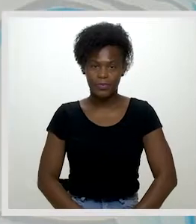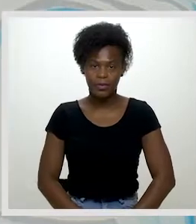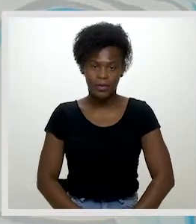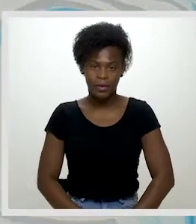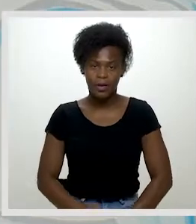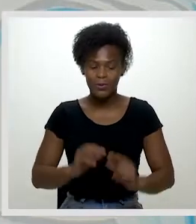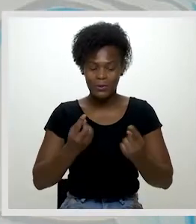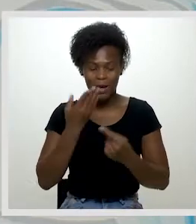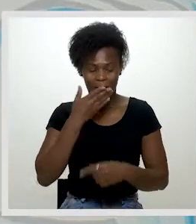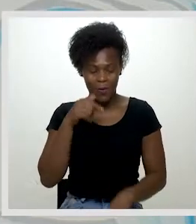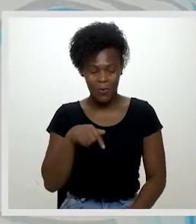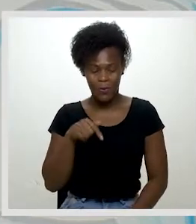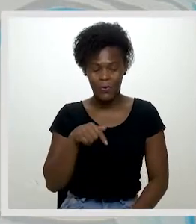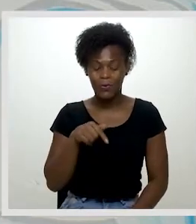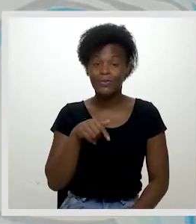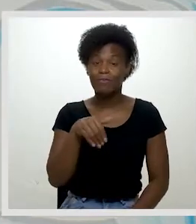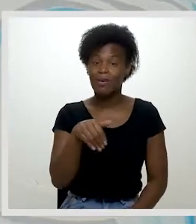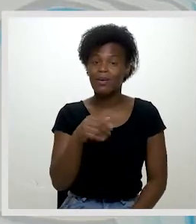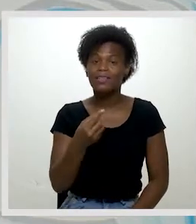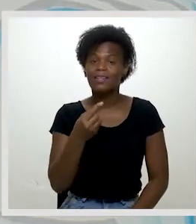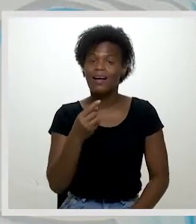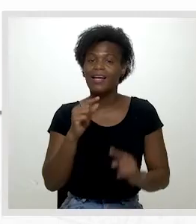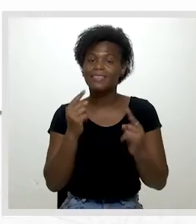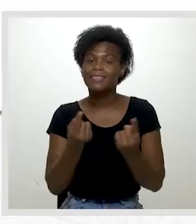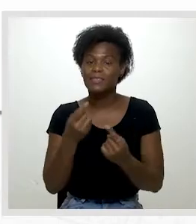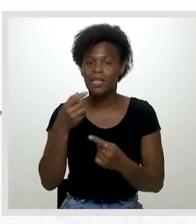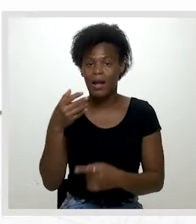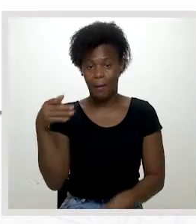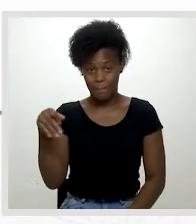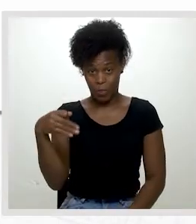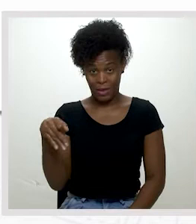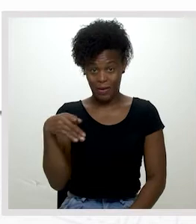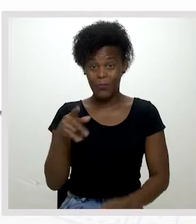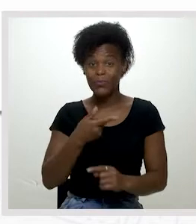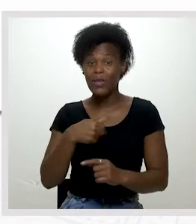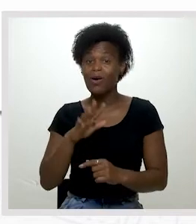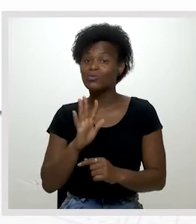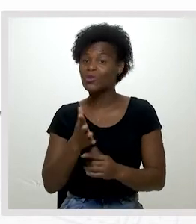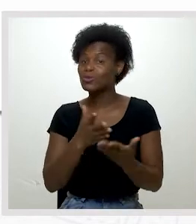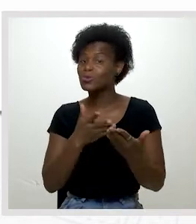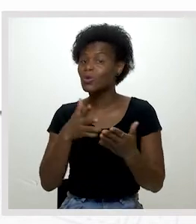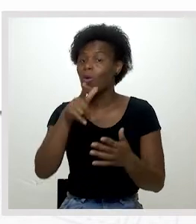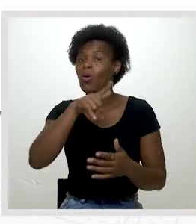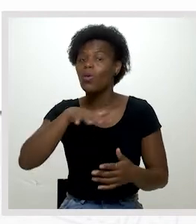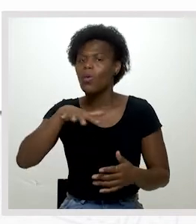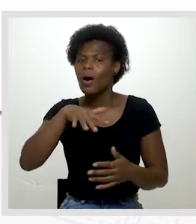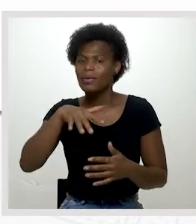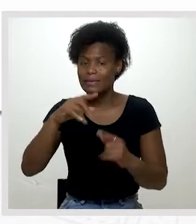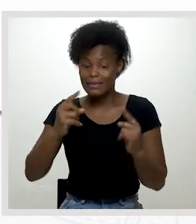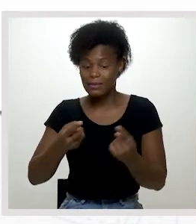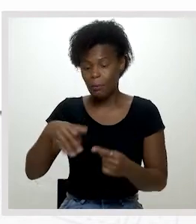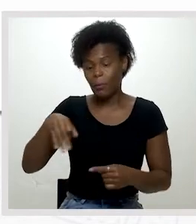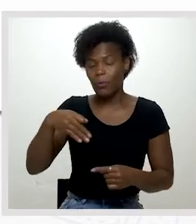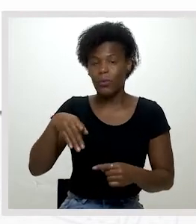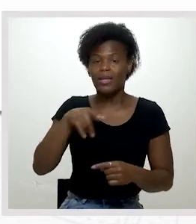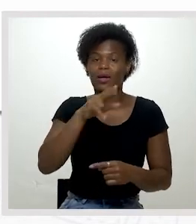O nosso sumário da aula de hoje vai ser a síntese proteica, em que nós iremos estudar os locais da síntese proteica, ou